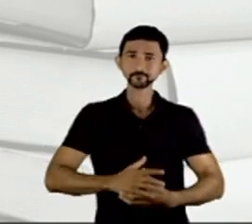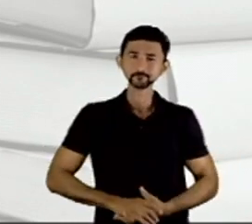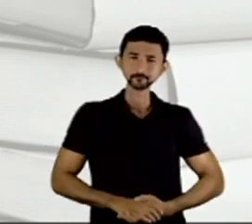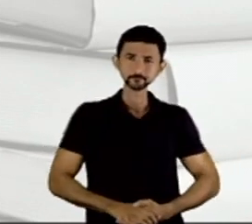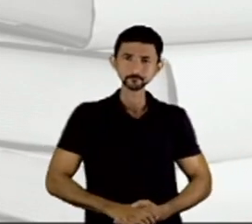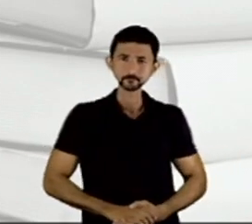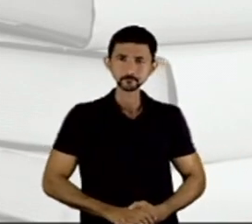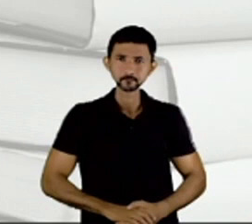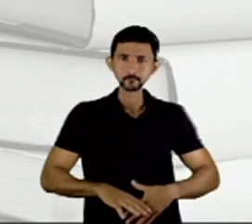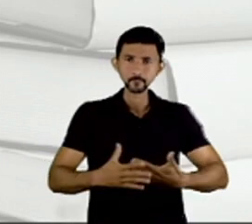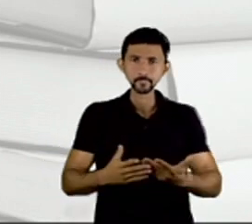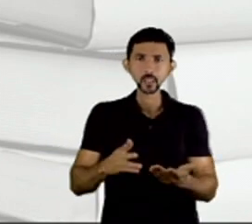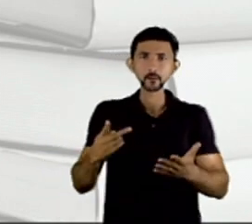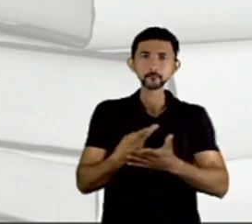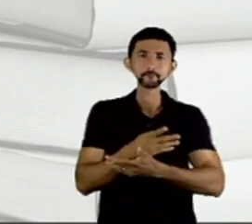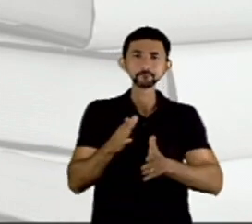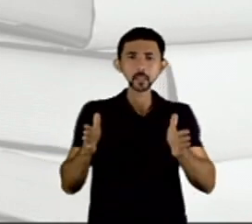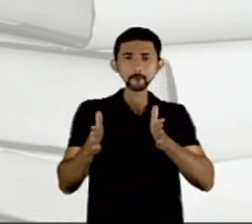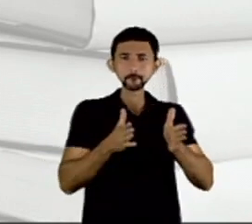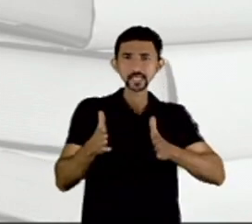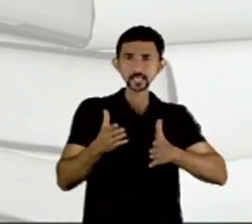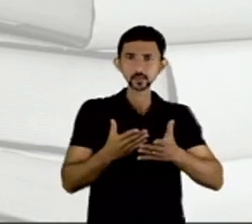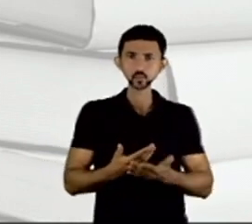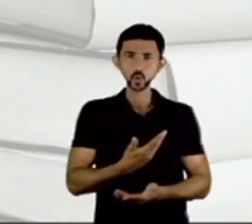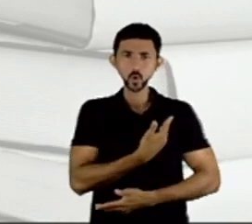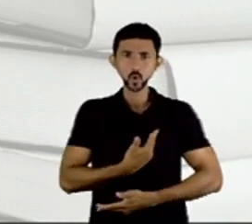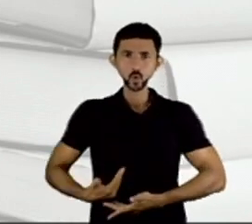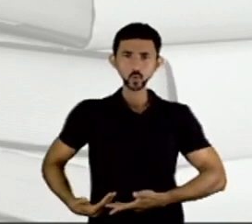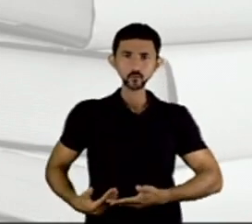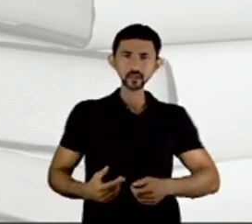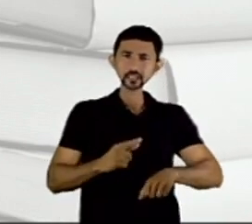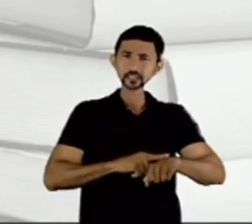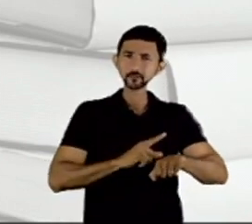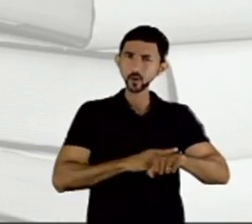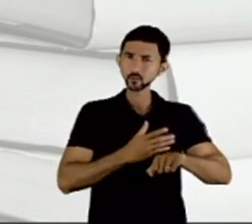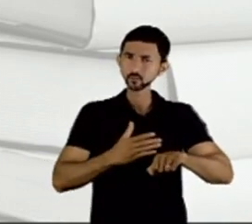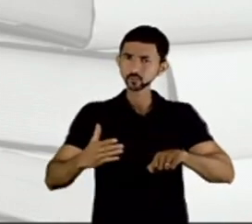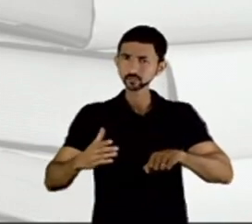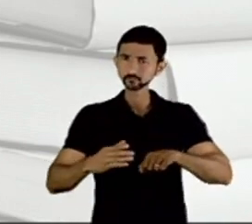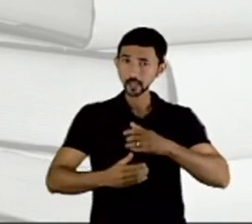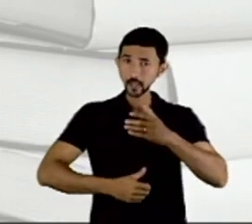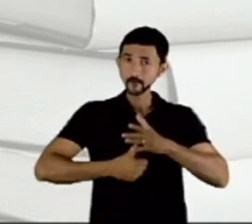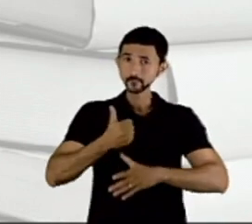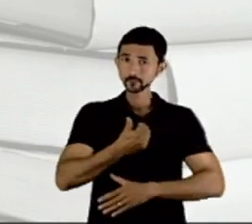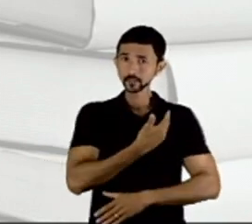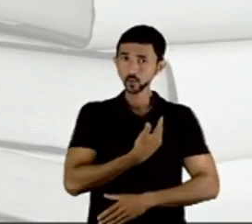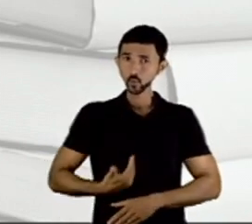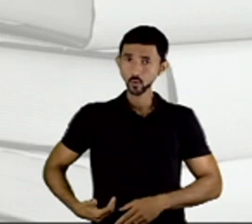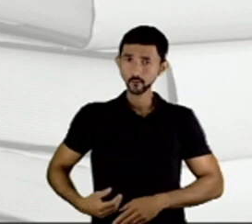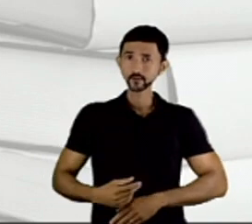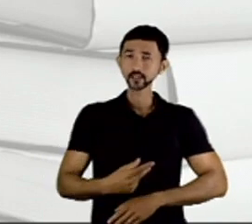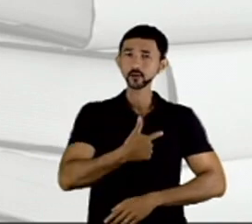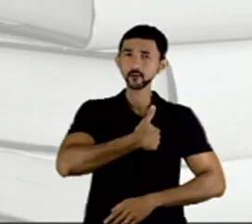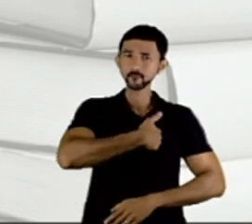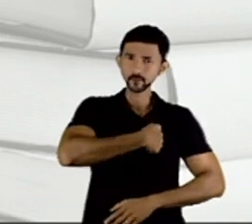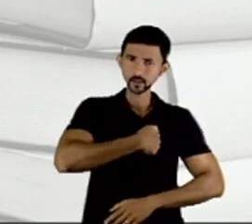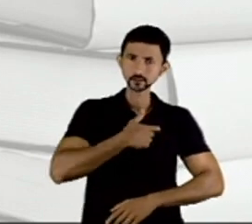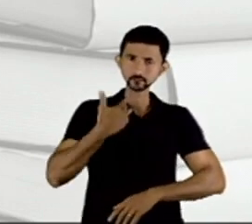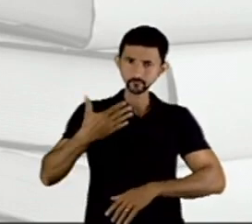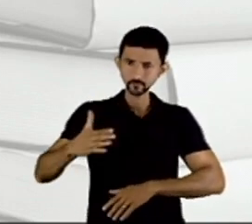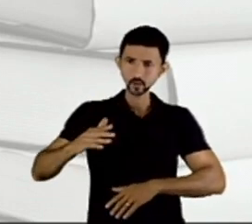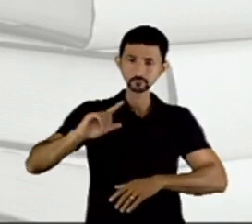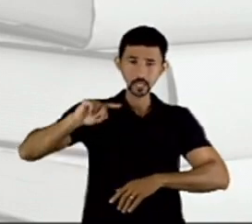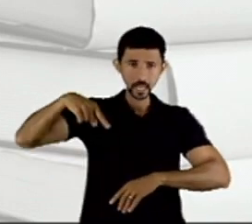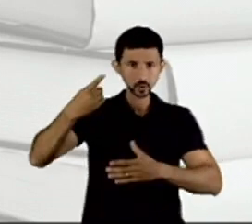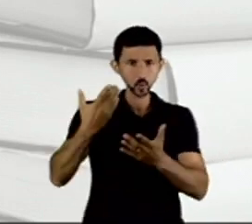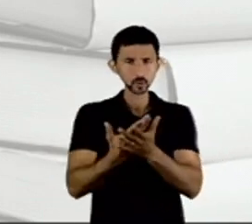Então, durante esse período chamado governo provisório, que foi o primeiro governo Vargas, a gente vai continuar vendo o governo Vargas